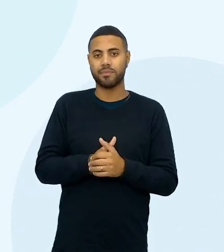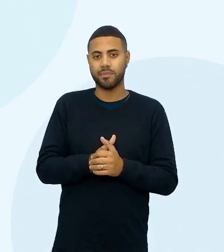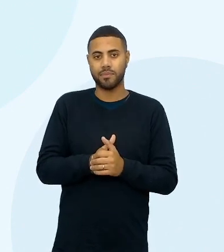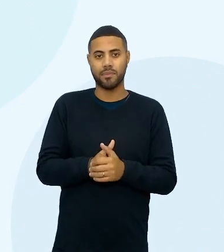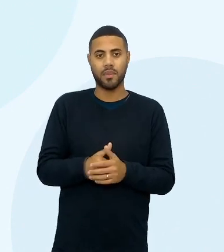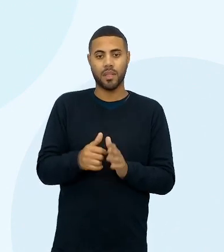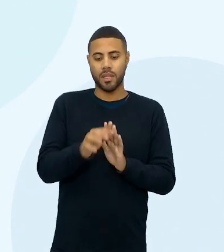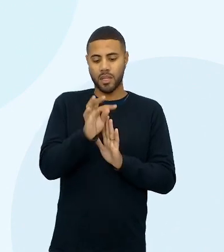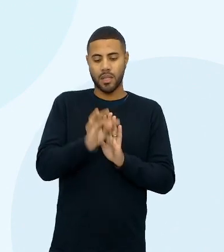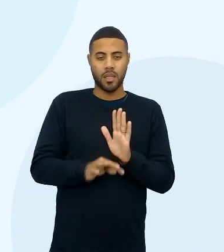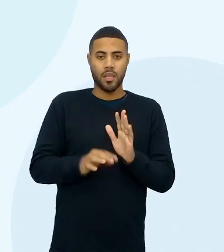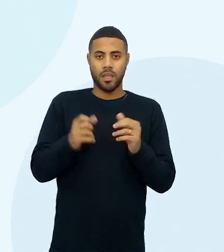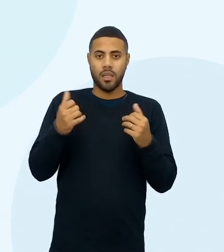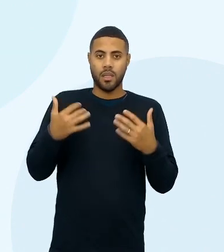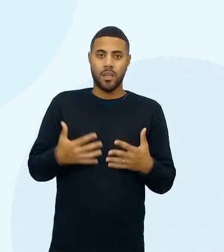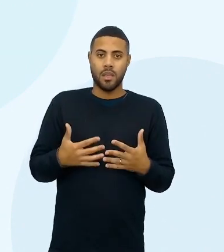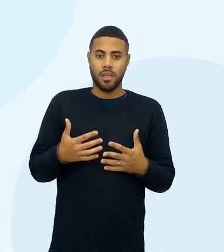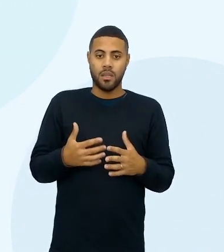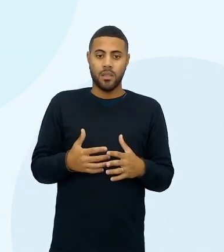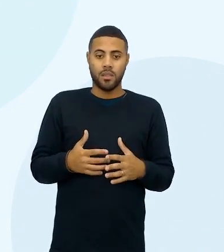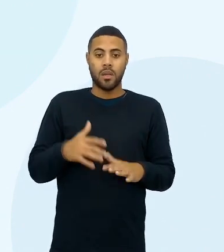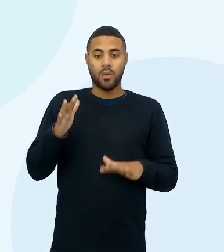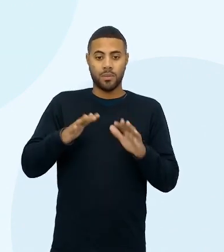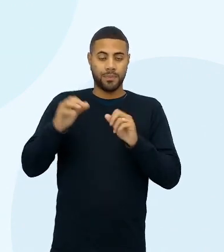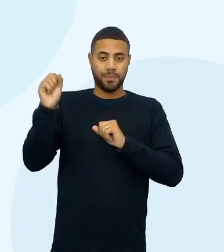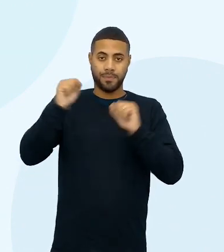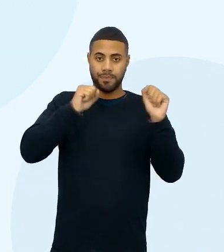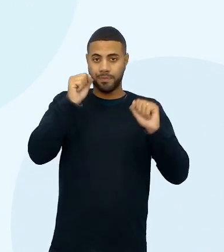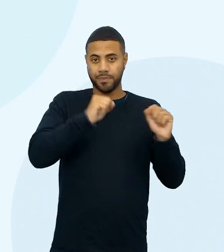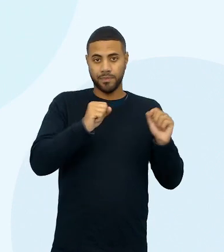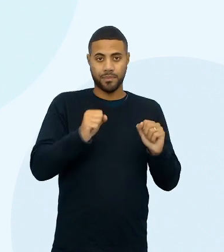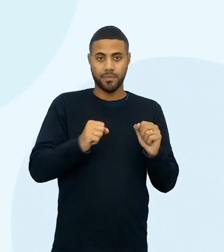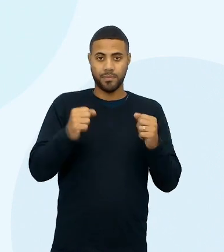que muita gente, muitas cooperativas interessantíssimas aí